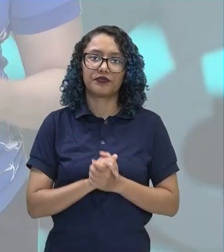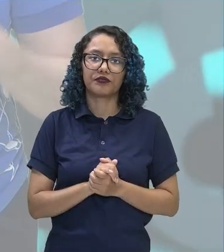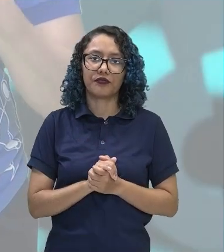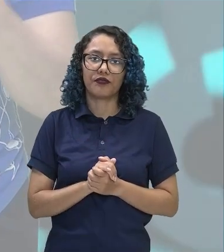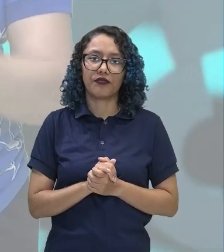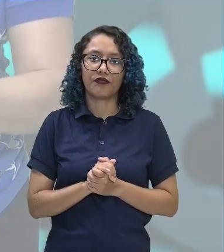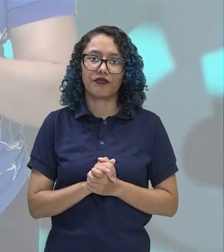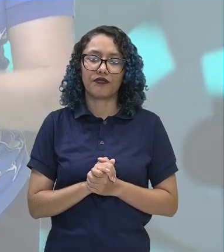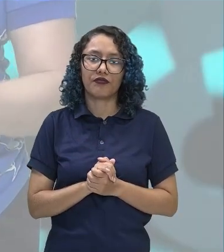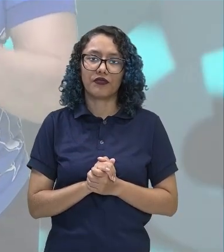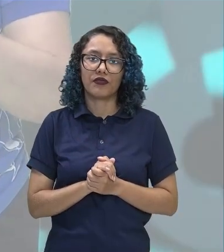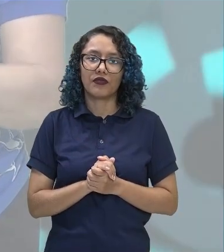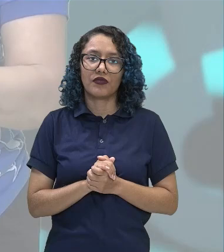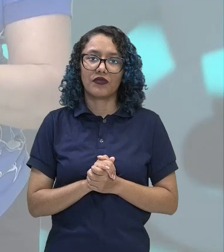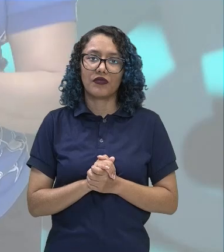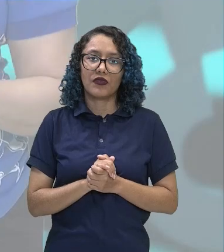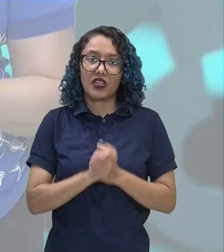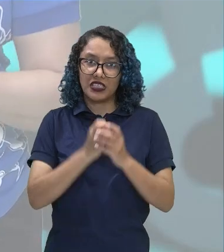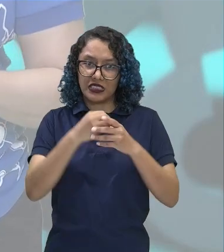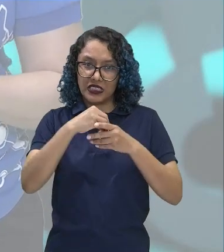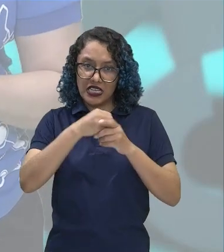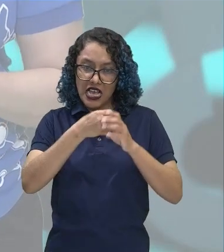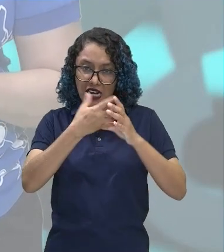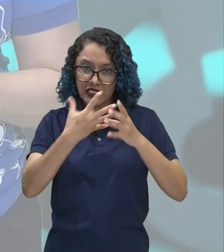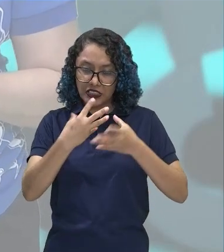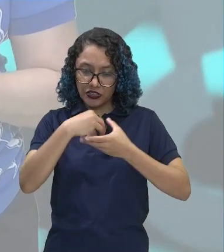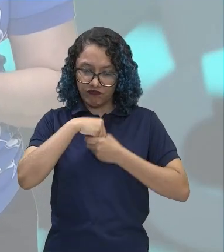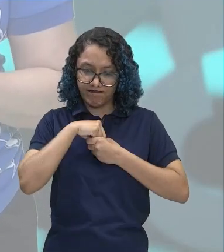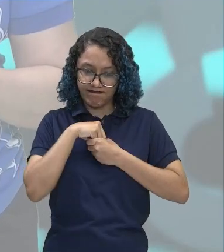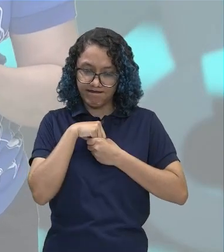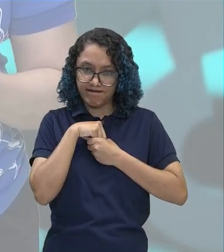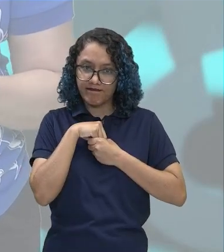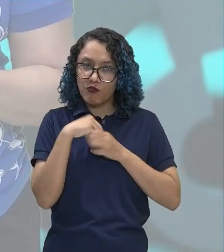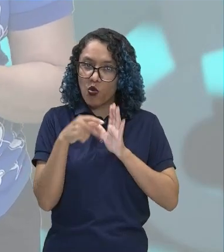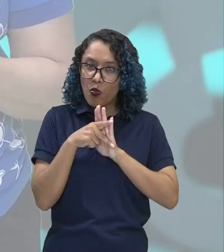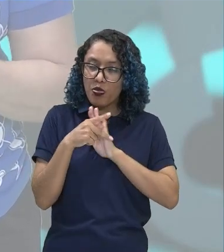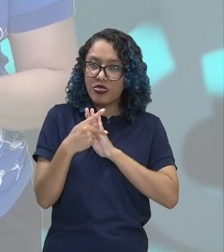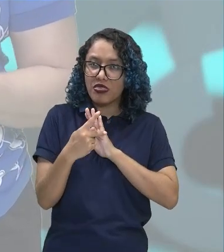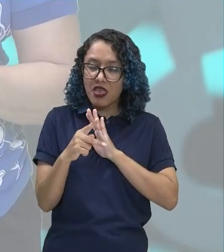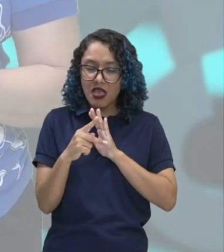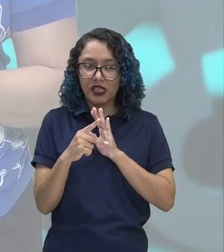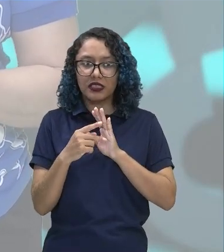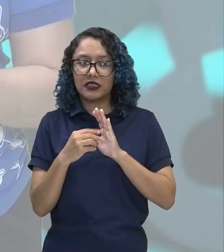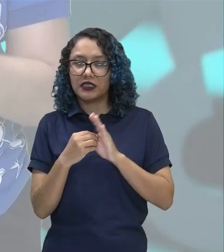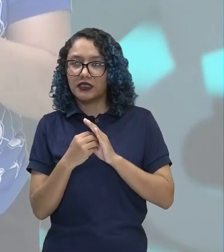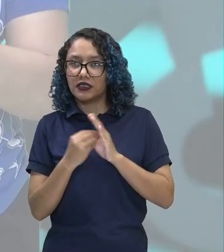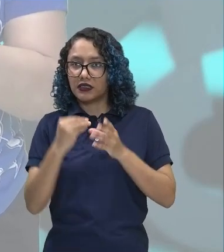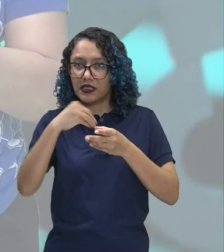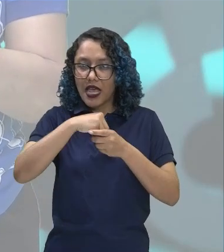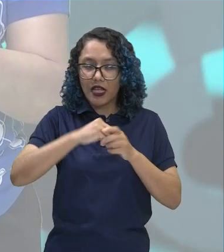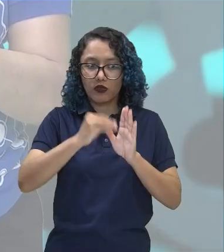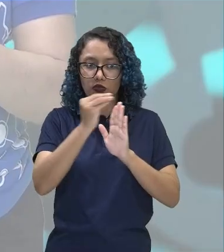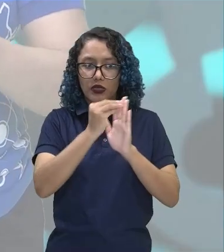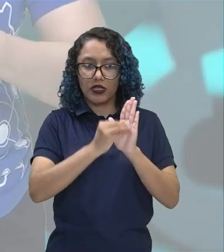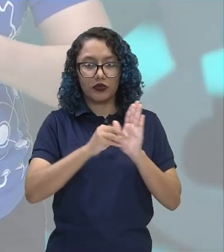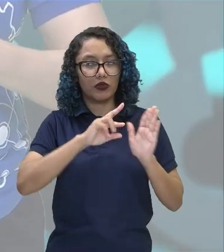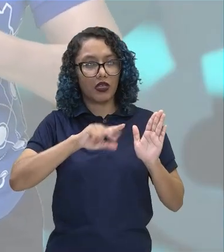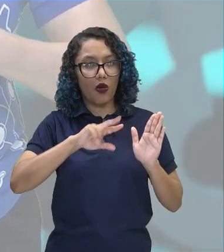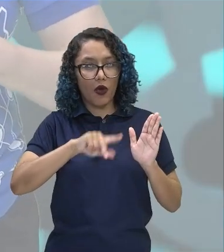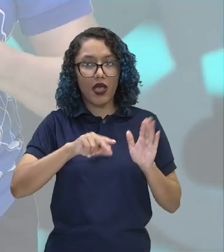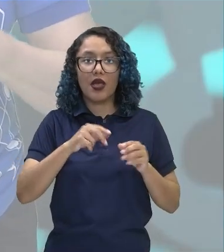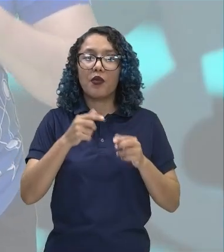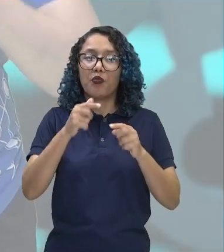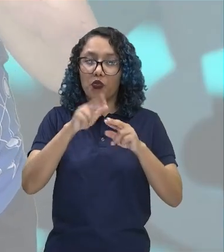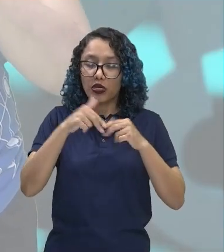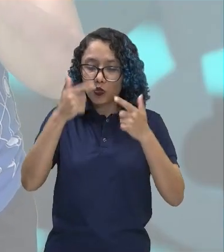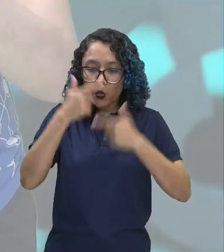sua subjetividade dentro daquele texto. Por isso que é impessoal. Quando é pessoal,